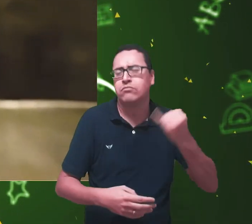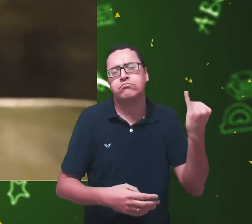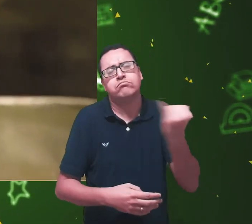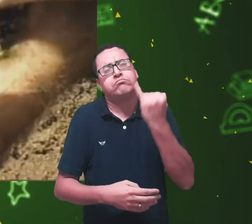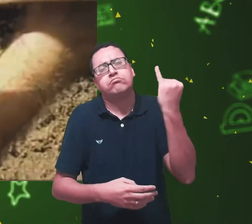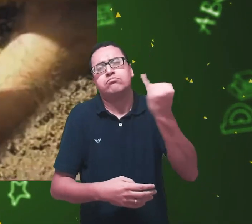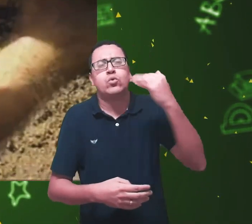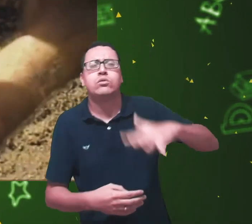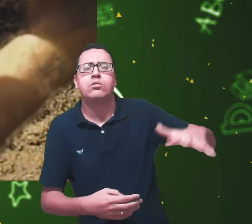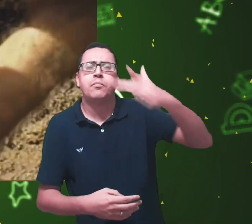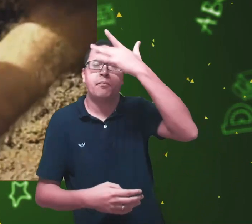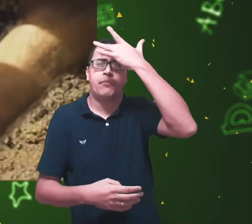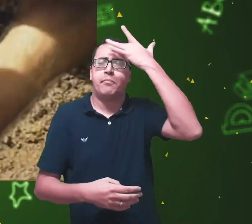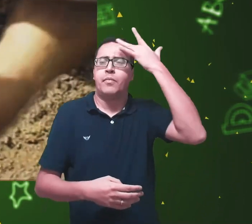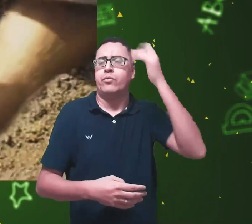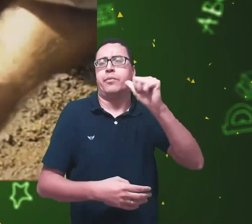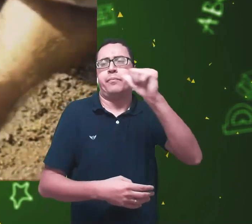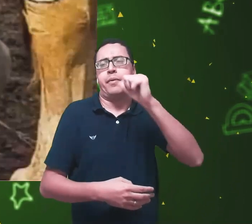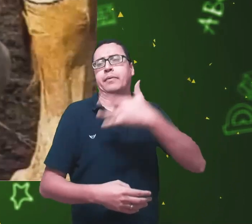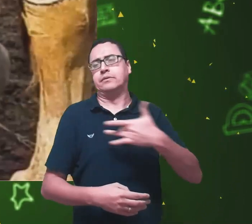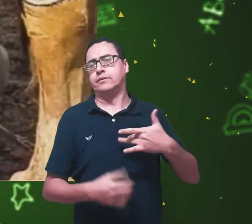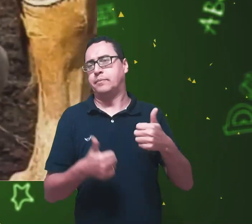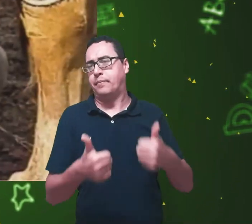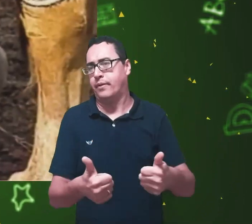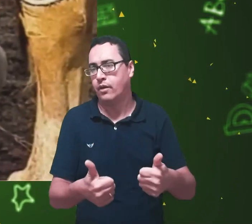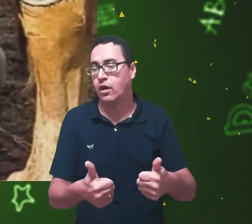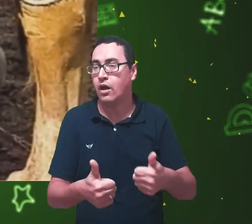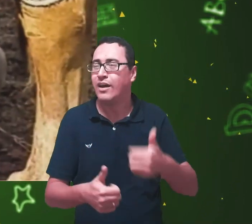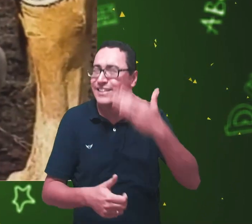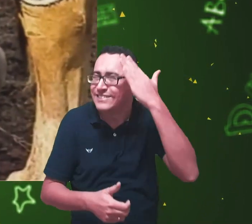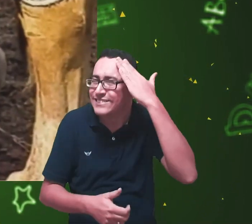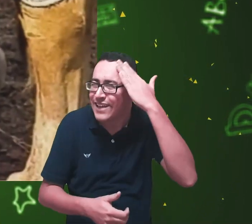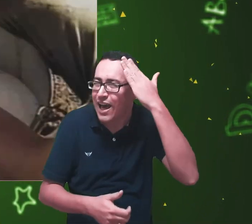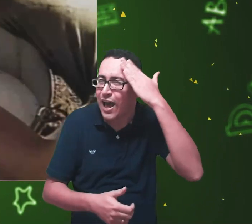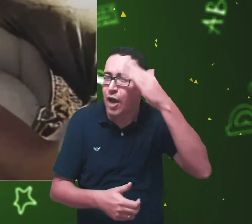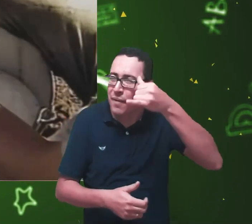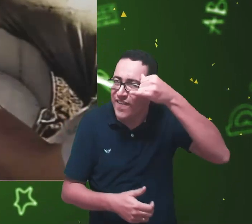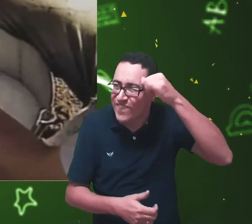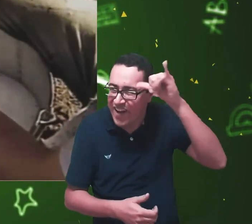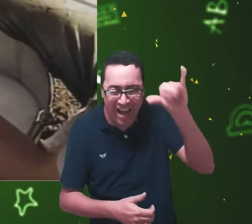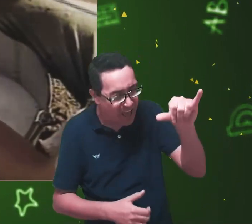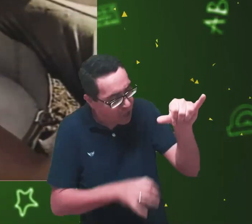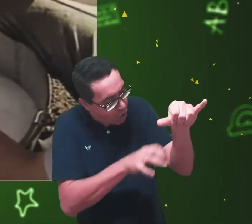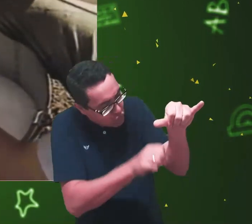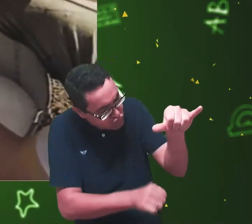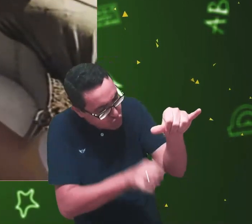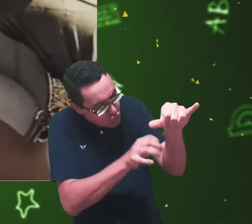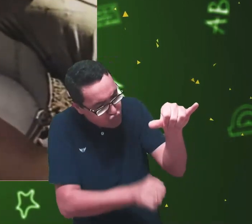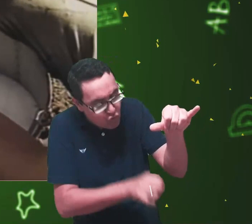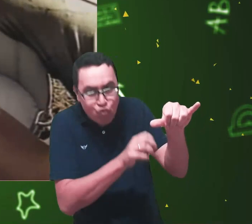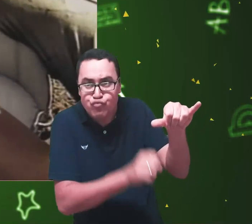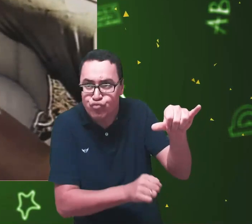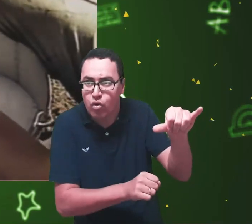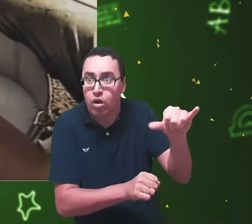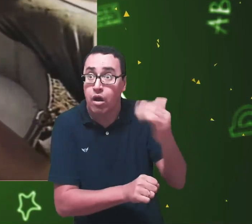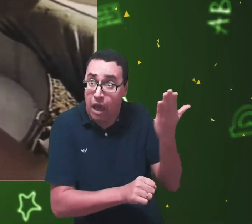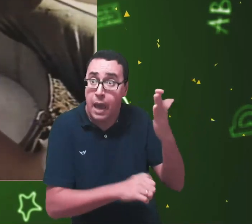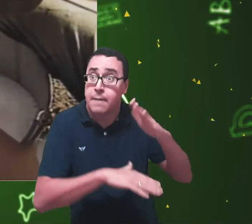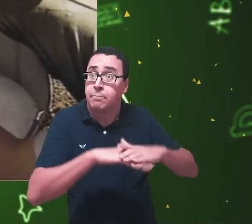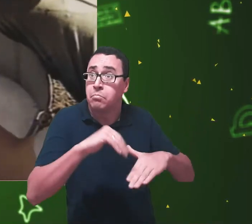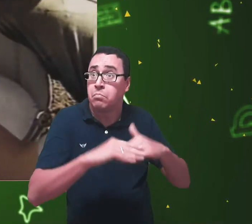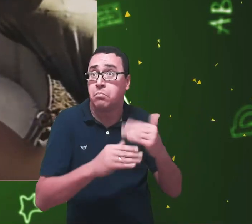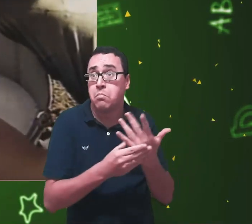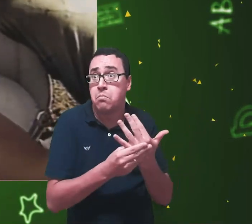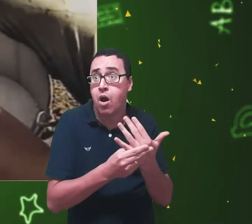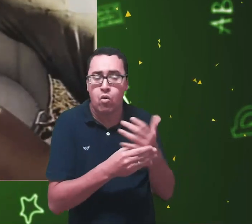humanos. A gente chama de ordenha o momento em que o leite é tirado da vaquinha. Esta é uma